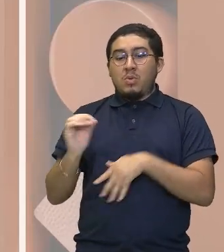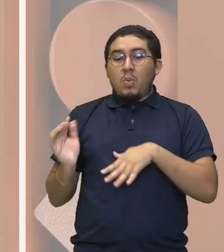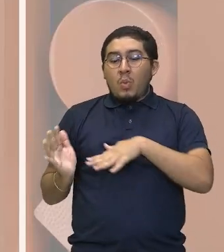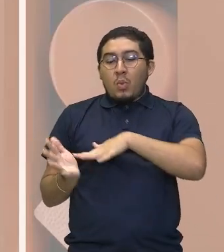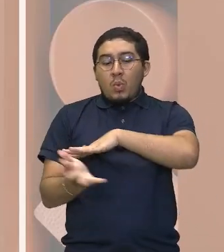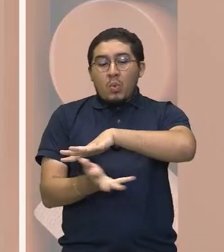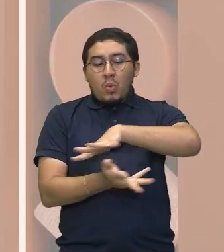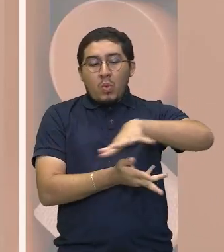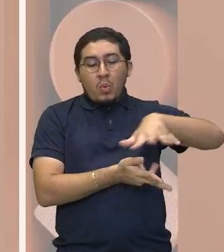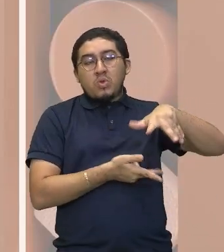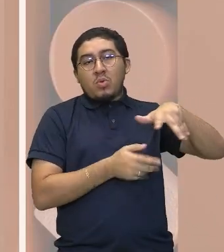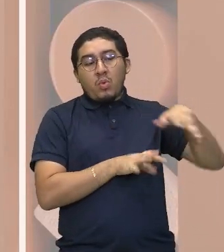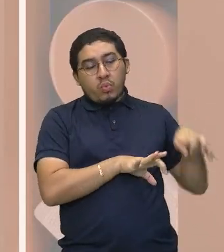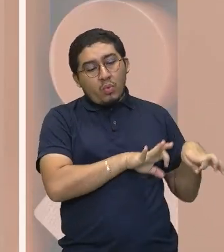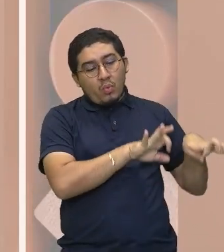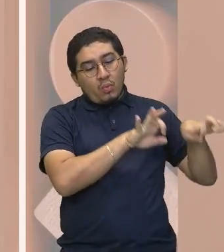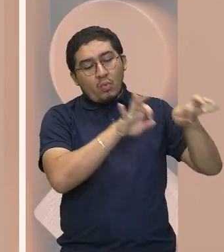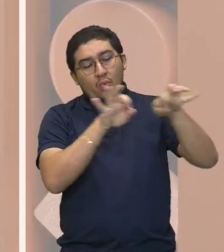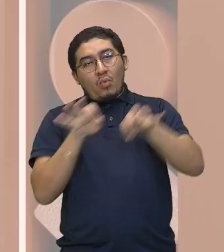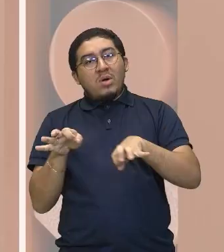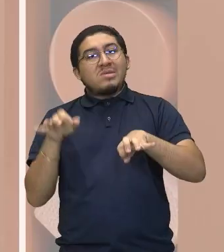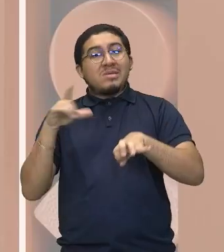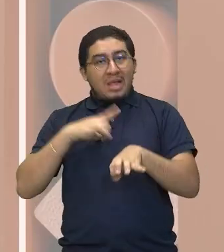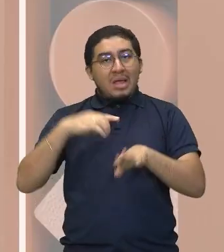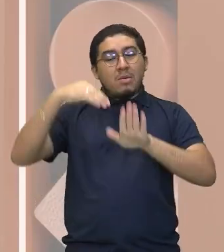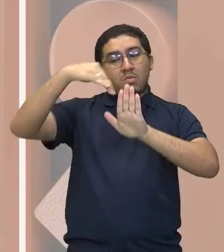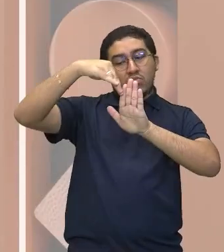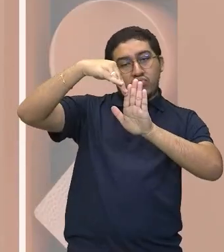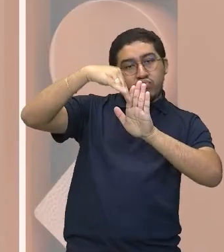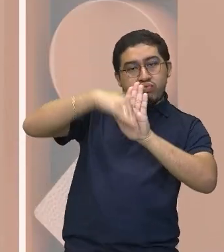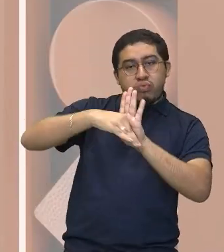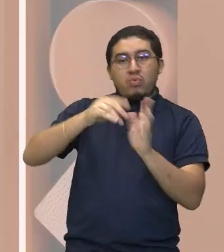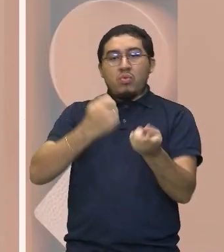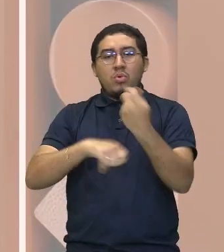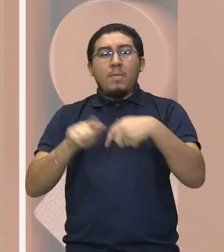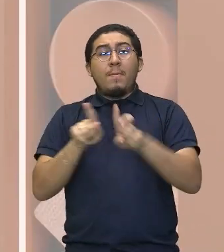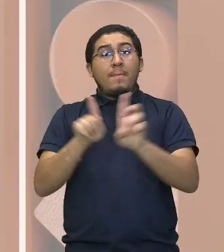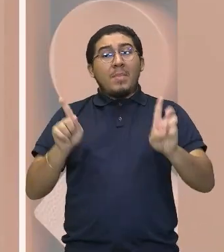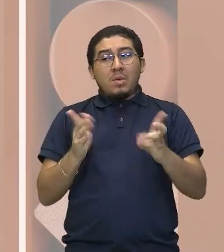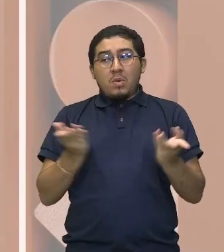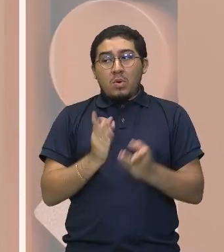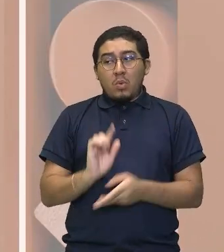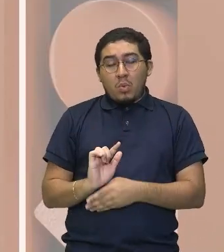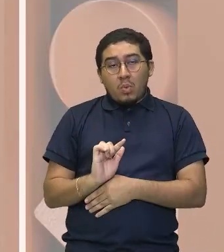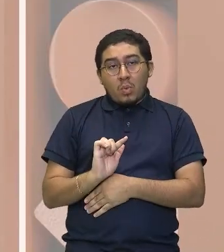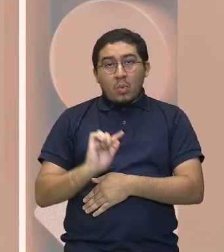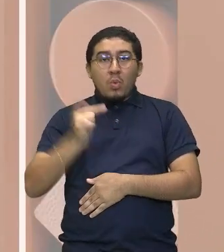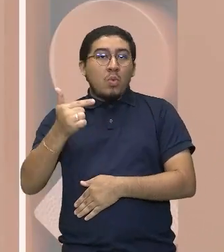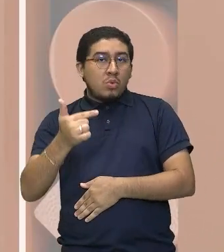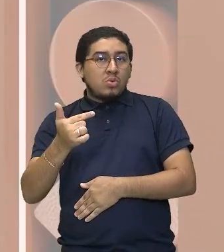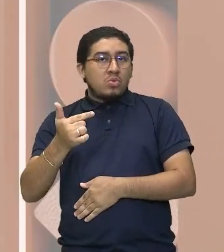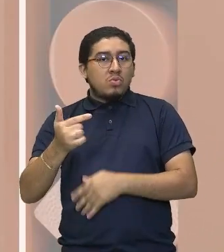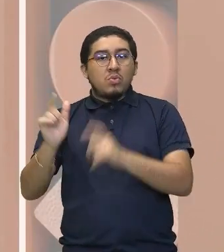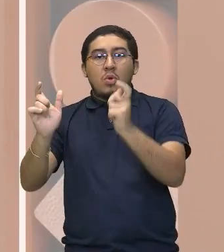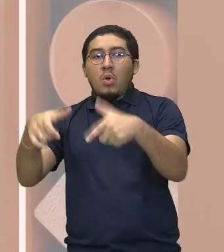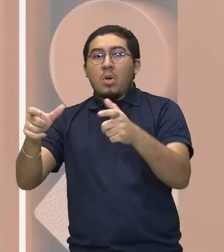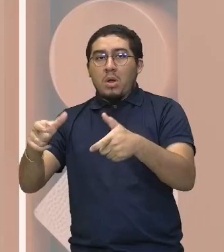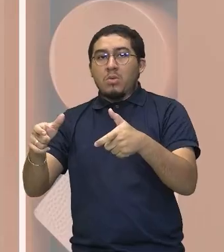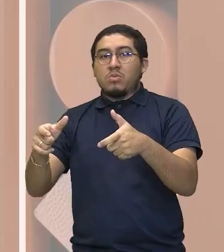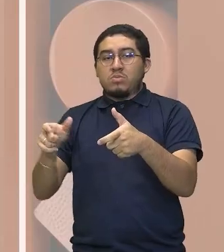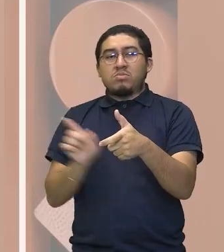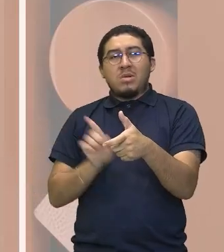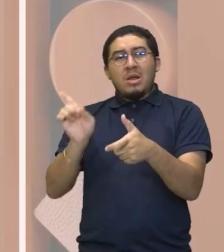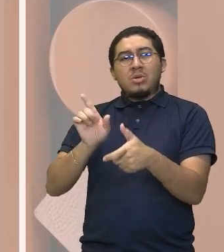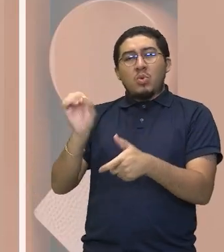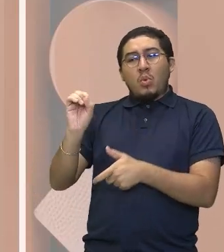por novas crises. Só que agora em outro eixo geográfico, né, a partir do Oriente Médio,